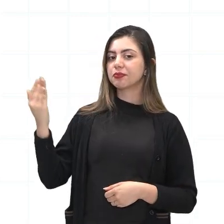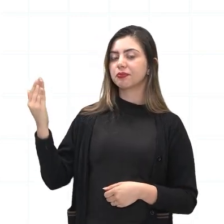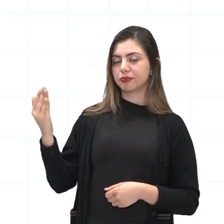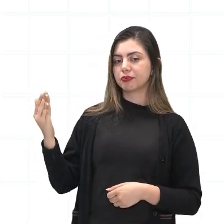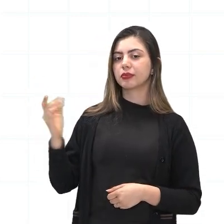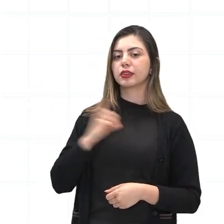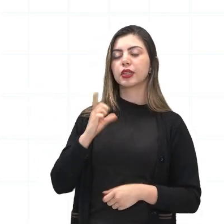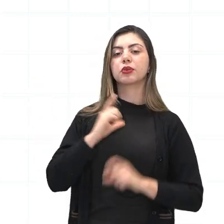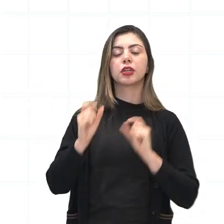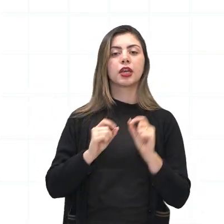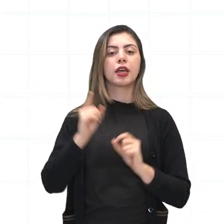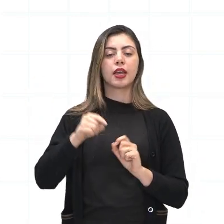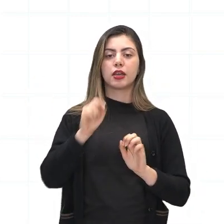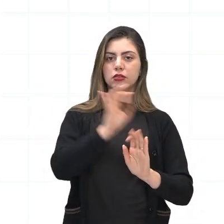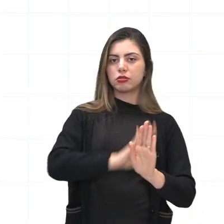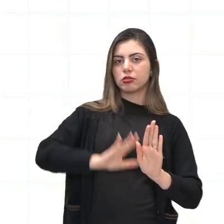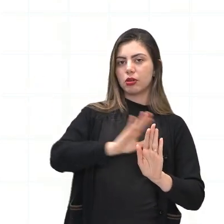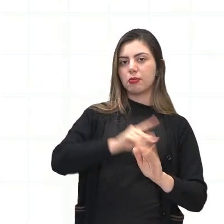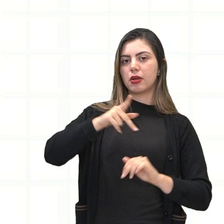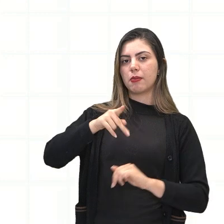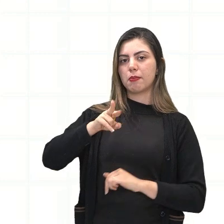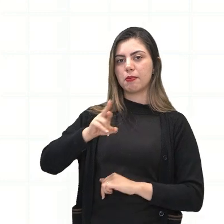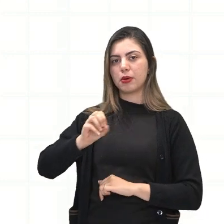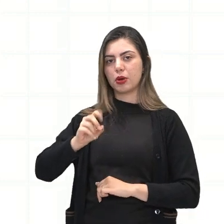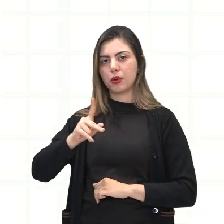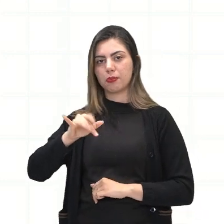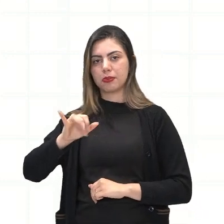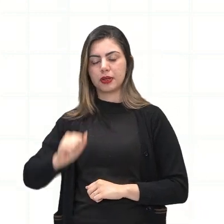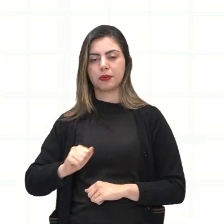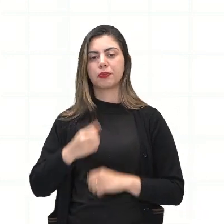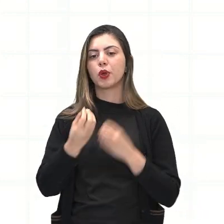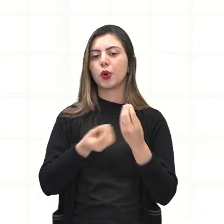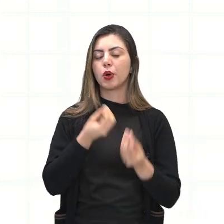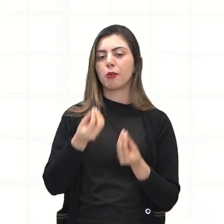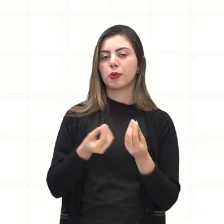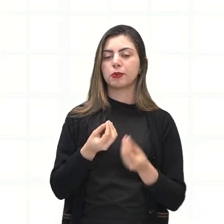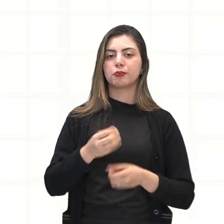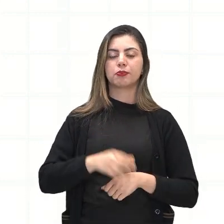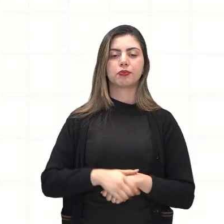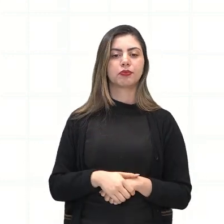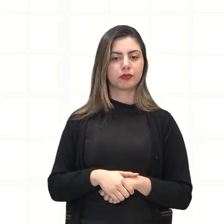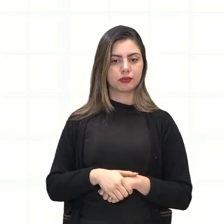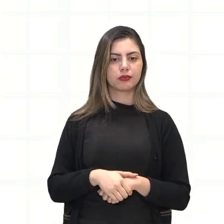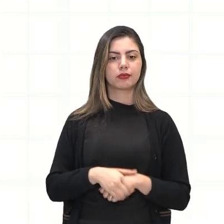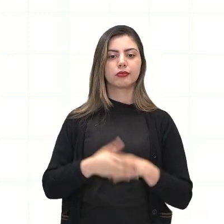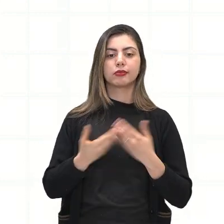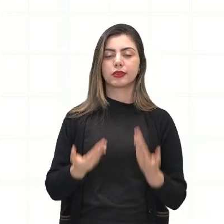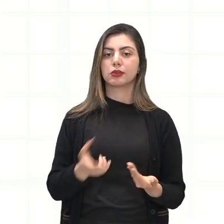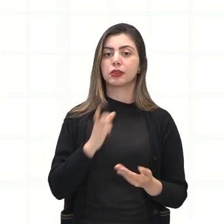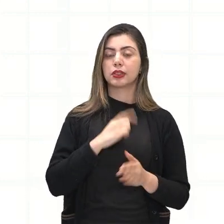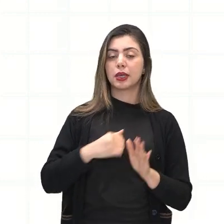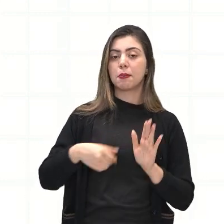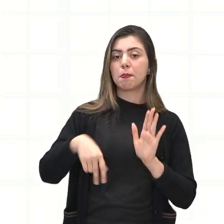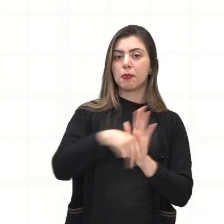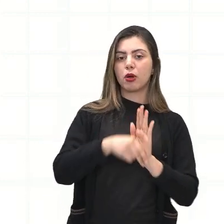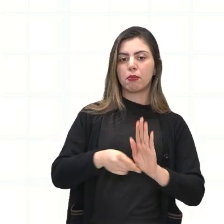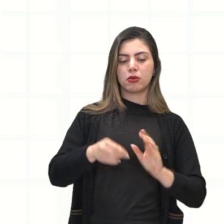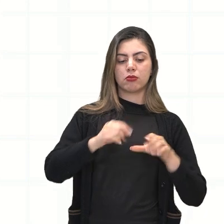sombra própria, é aquela sombra em que ele está exatamente atrás,